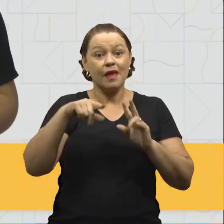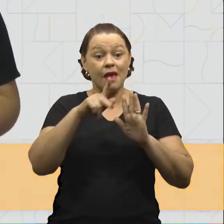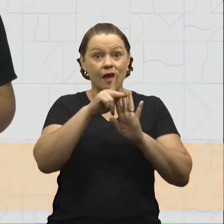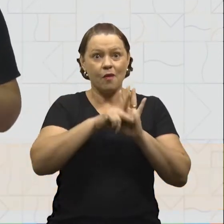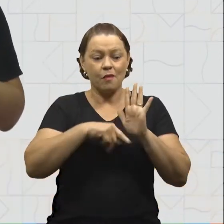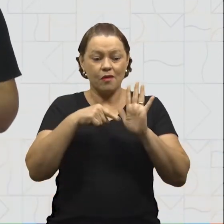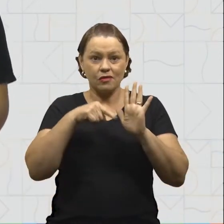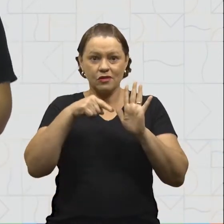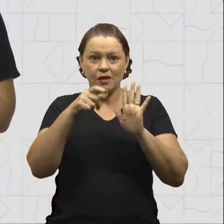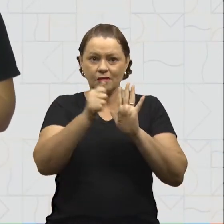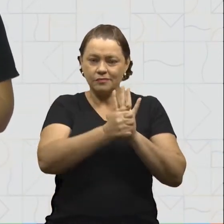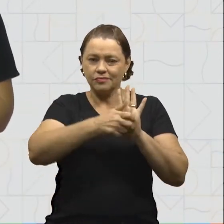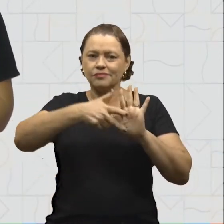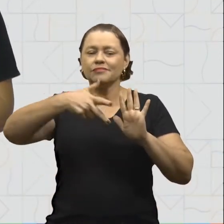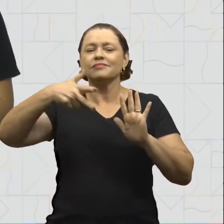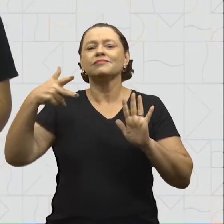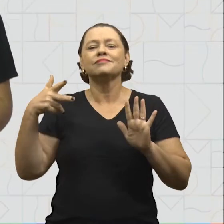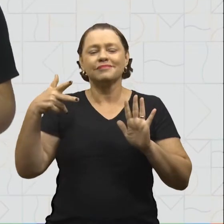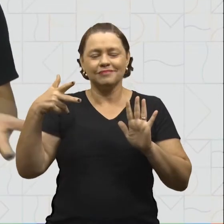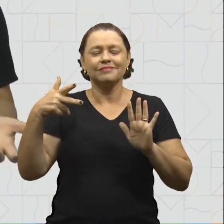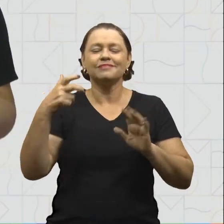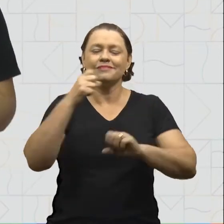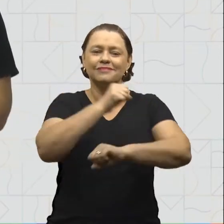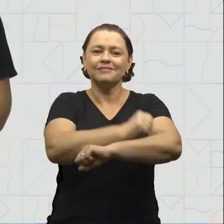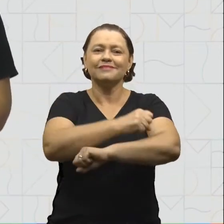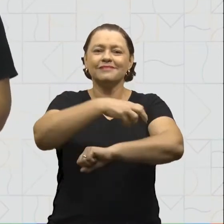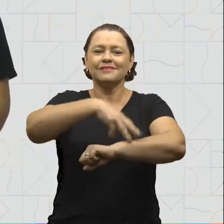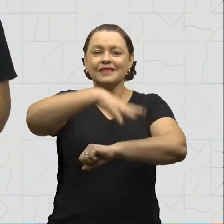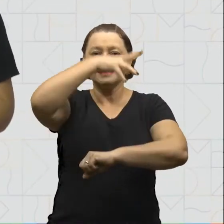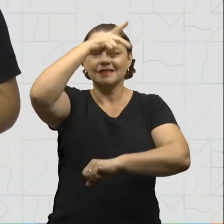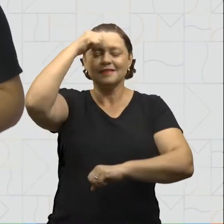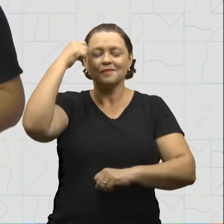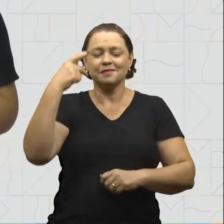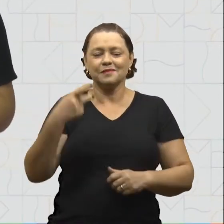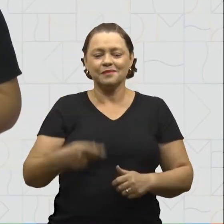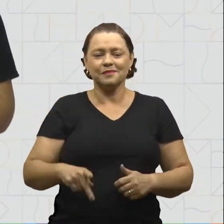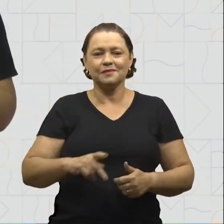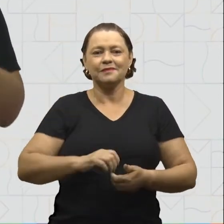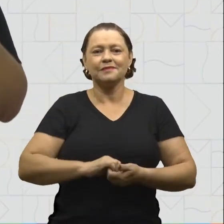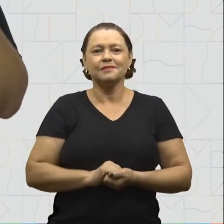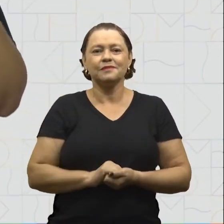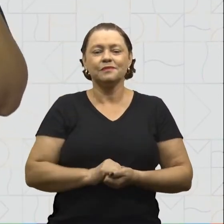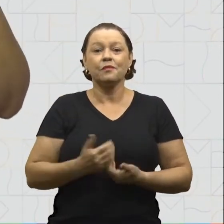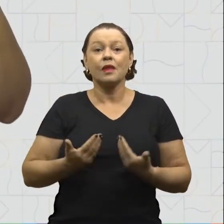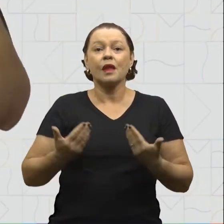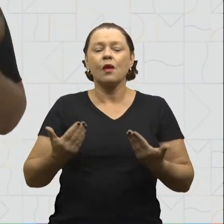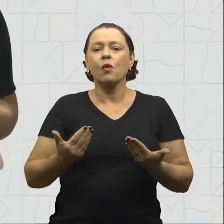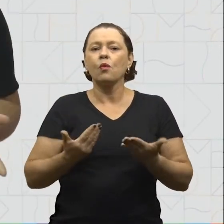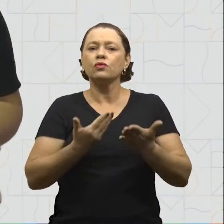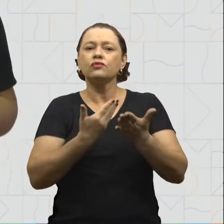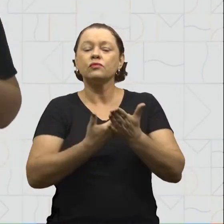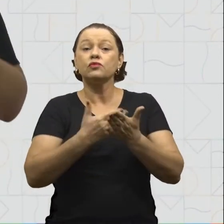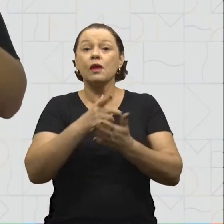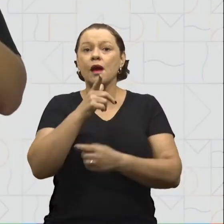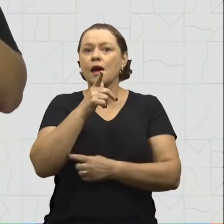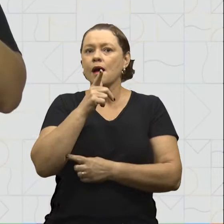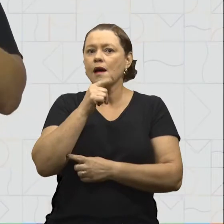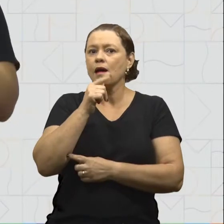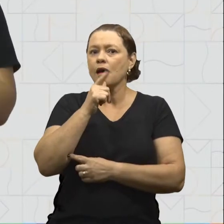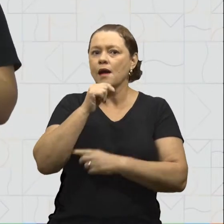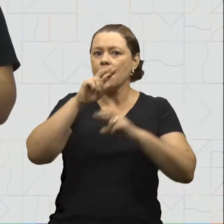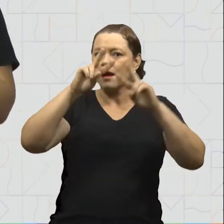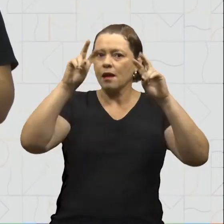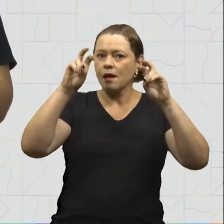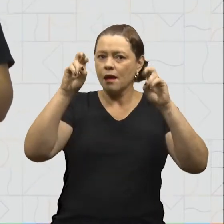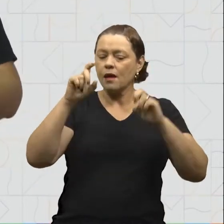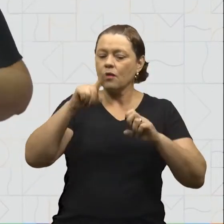Centro de Mídias e Tecnologias Educacionais da CEMED Manaus. Hoje iremos estudar sobre a água, as suas